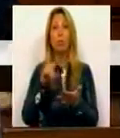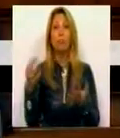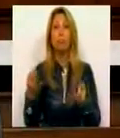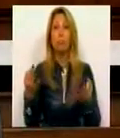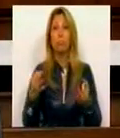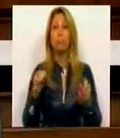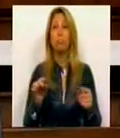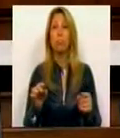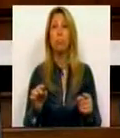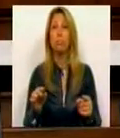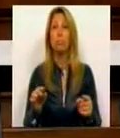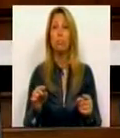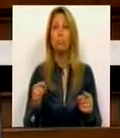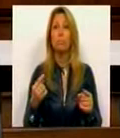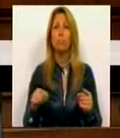a